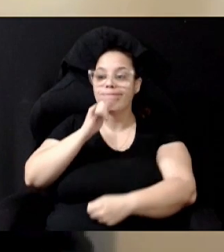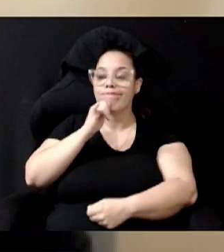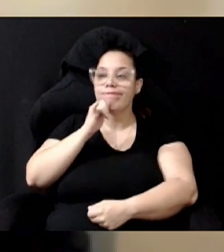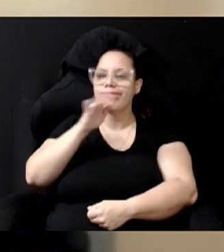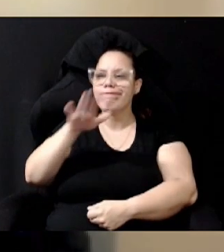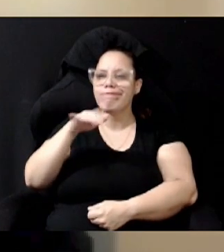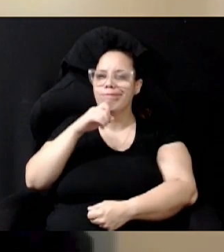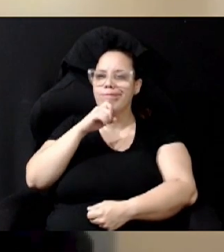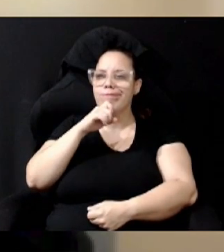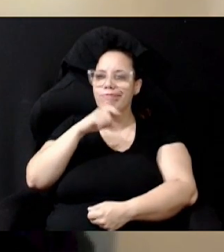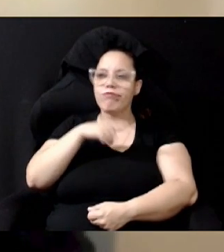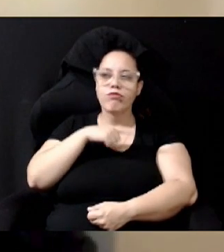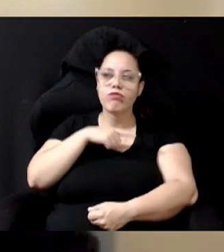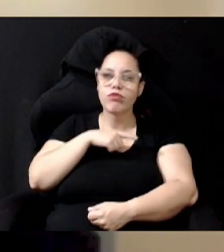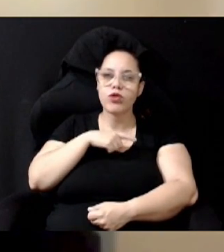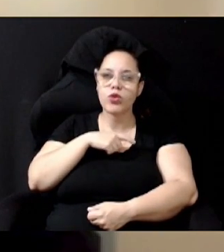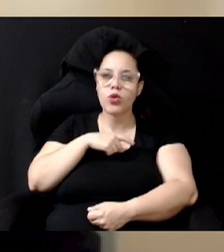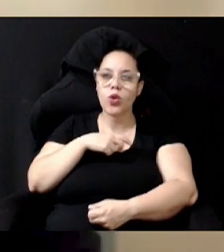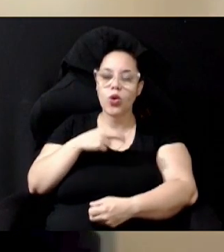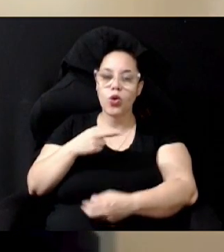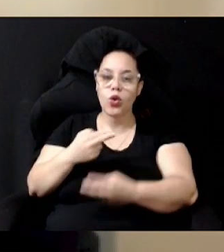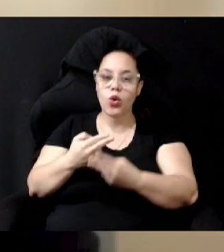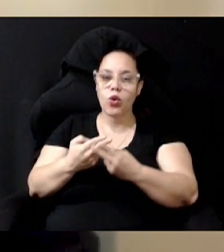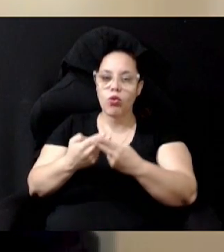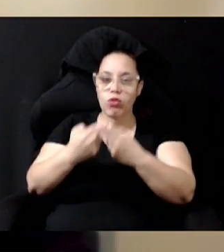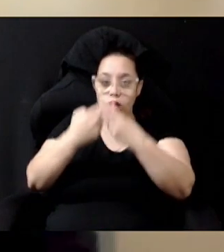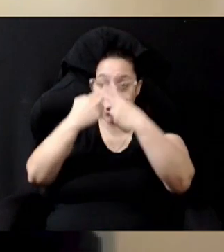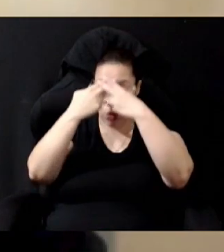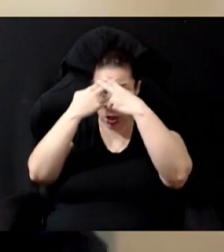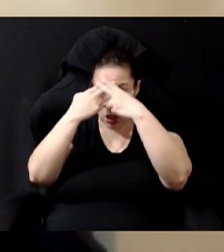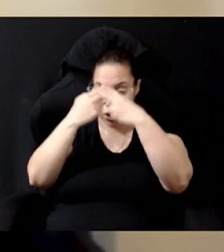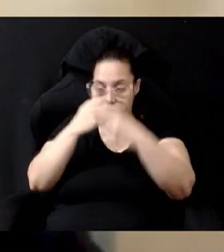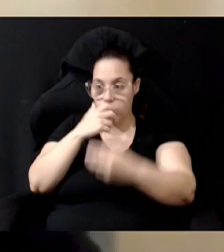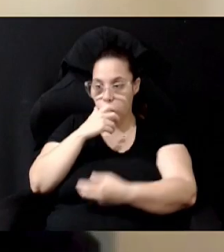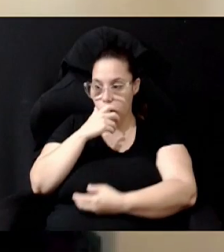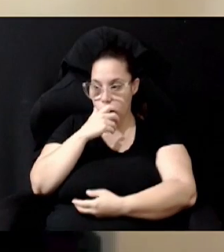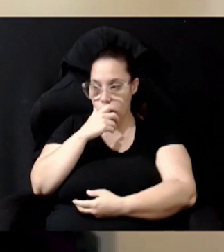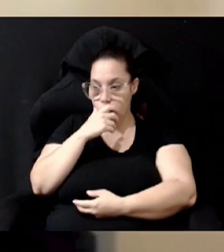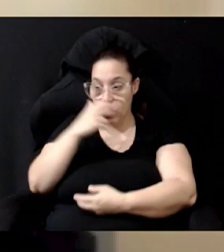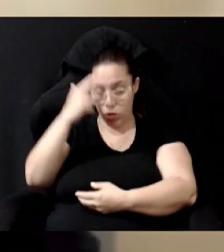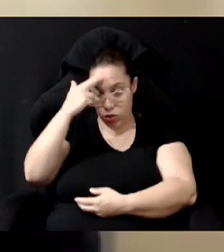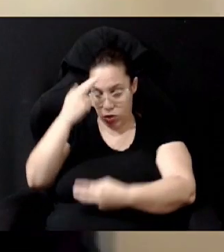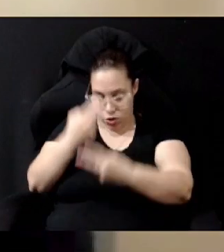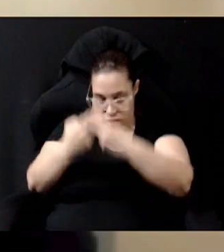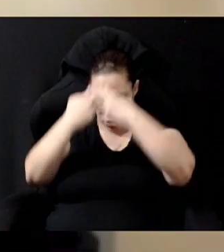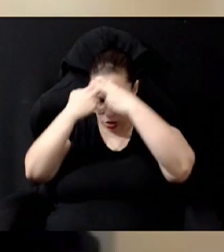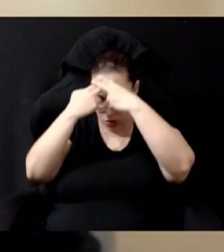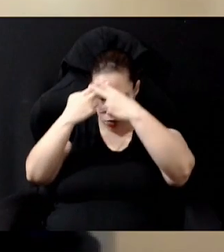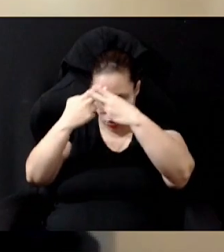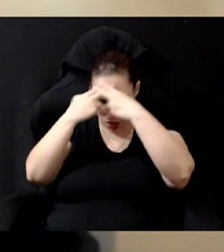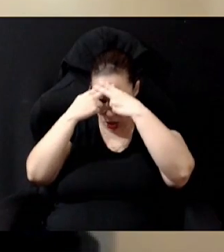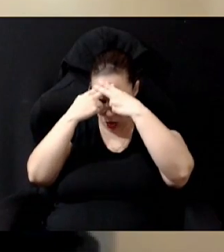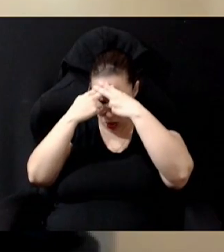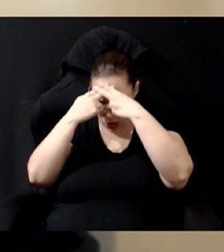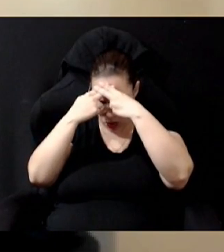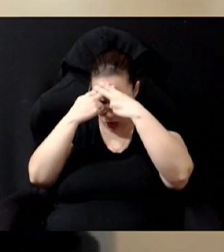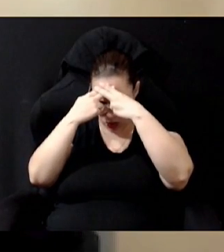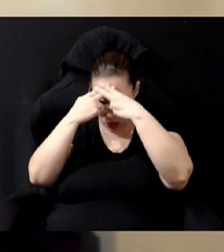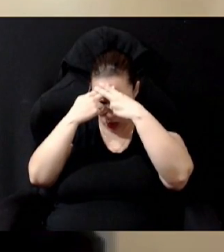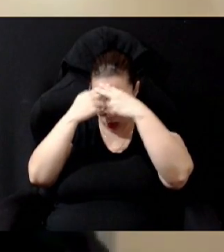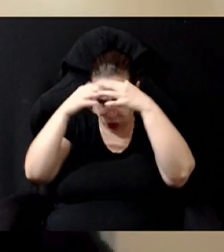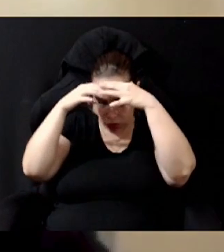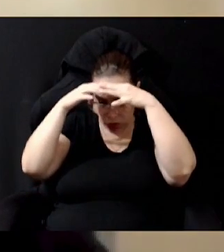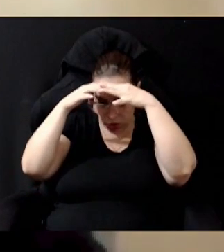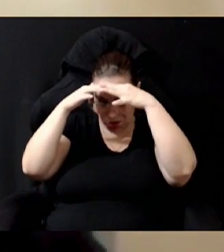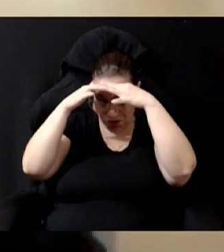um traumatismo craniano que gera um traumatismo ou